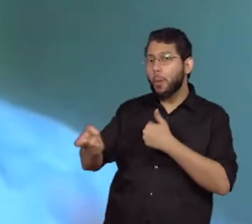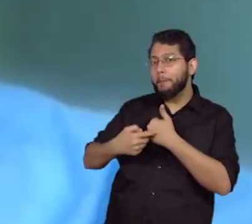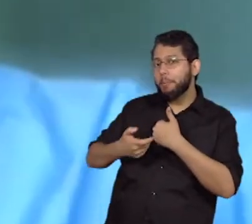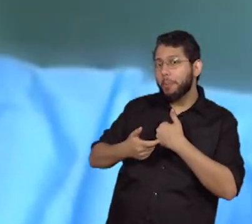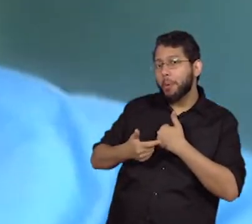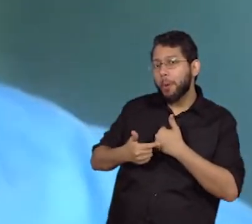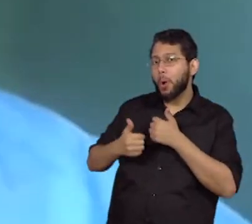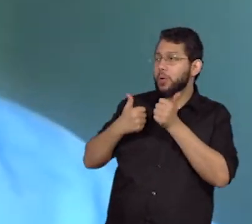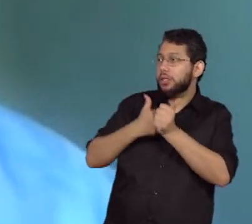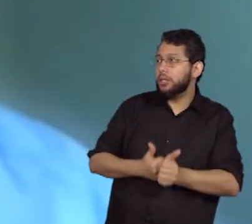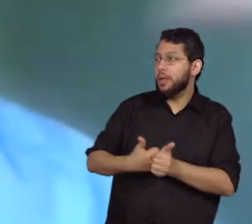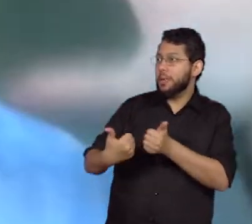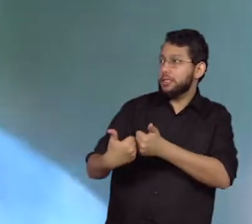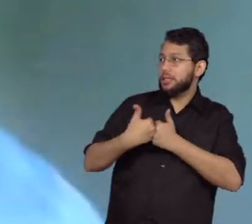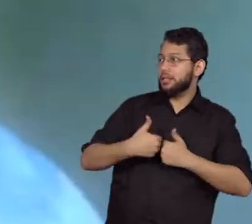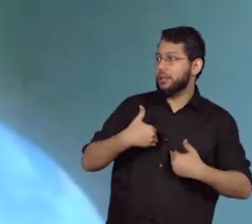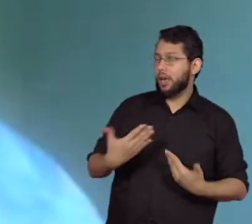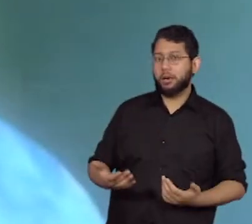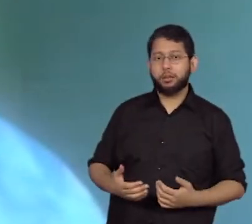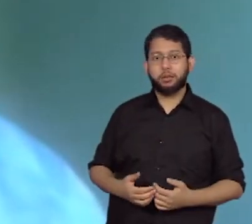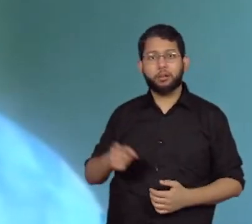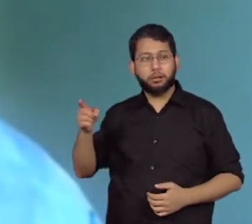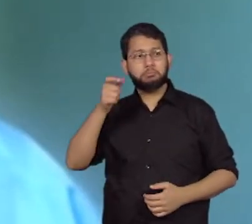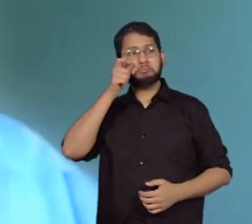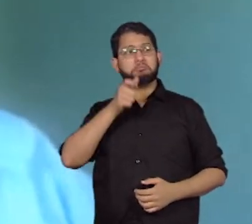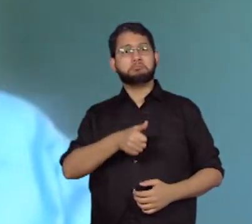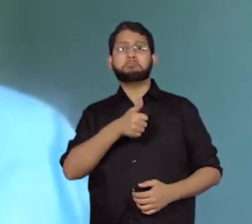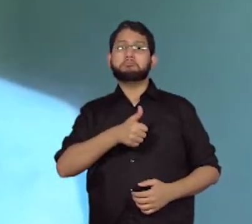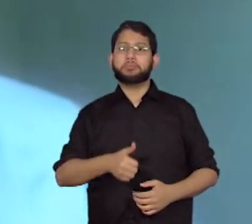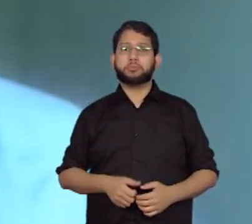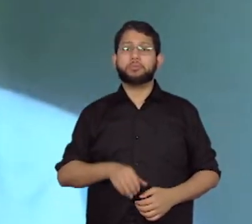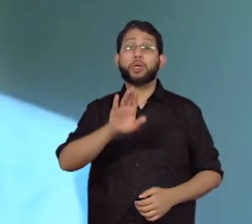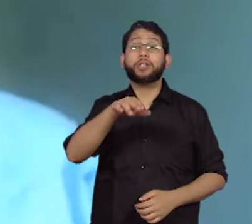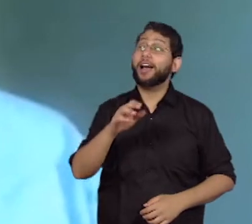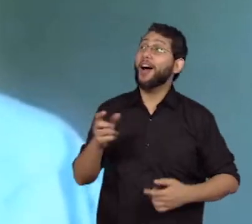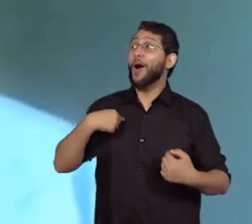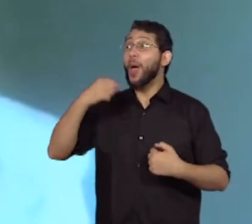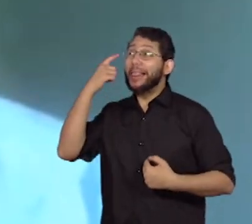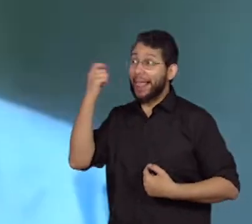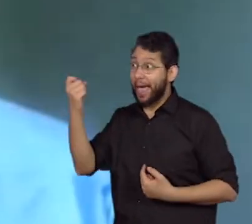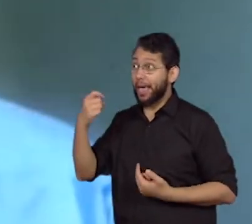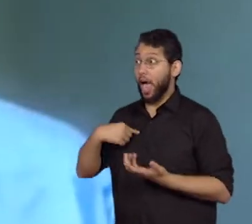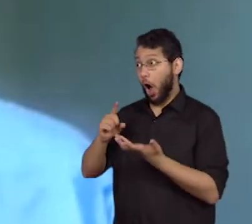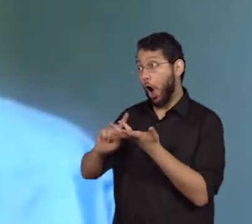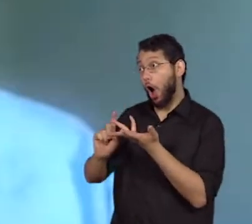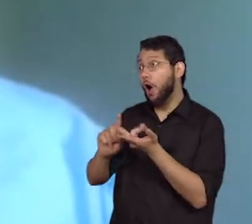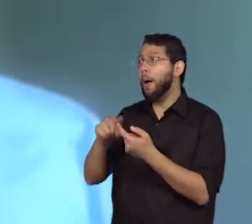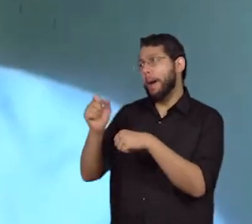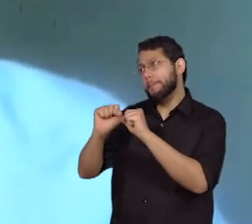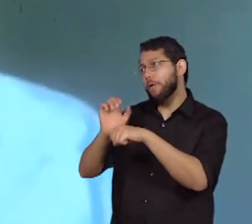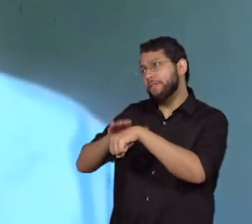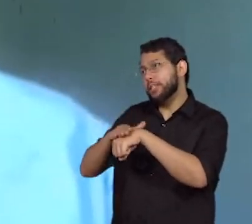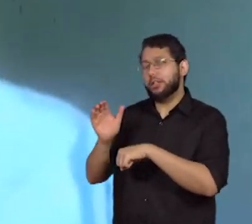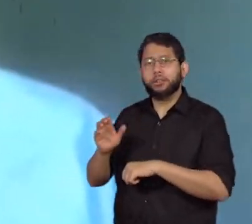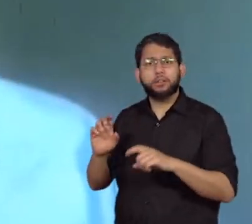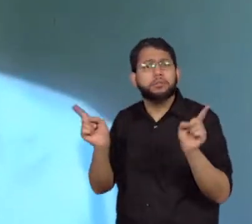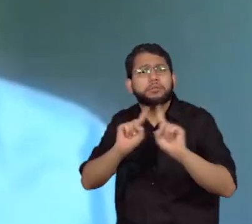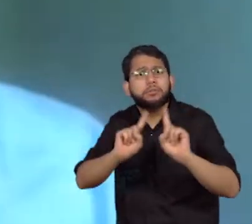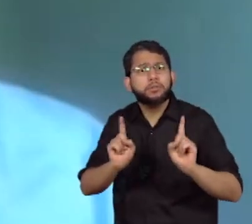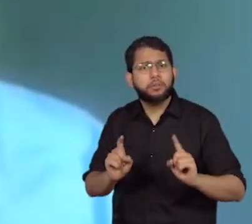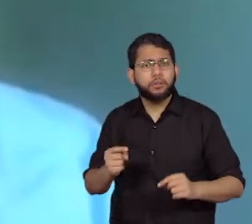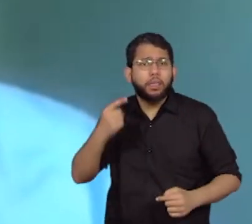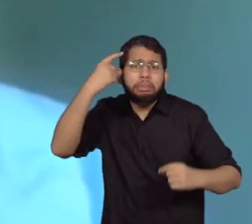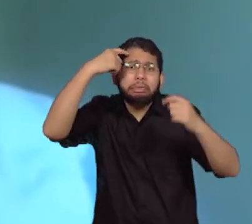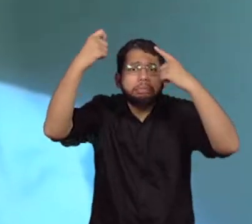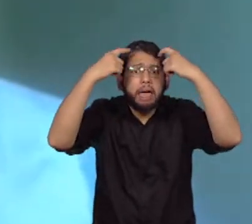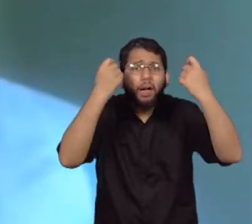20 milhões de seguidores, 1 milhão de seguidores. É diferente. Não é só chegar com a ideia. Ideia tem um monte de gente. Um monte de gente